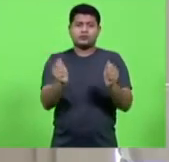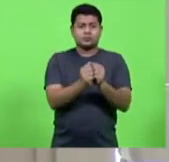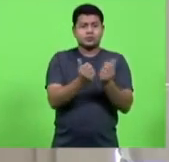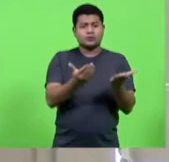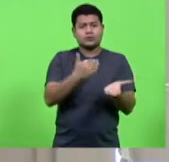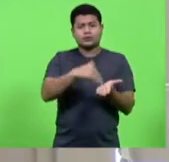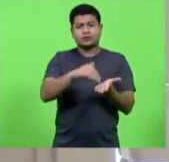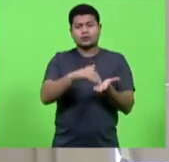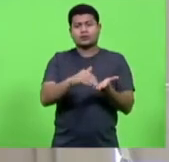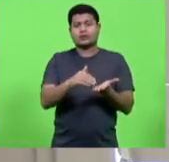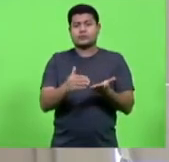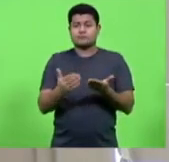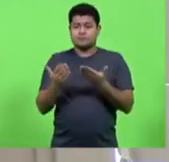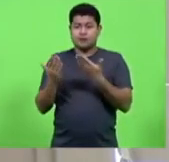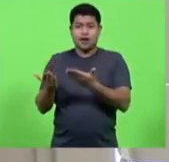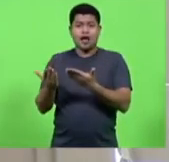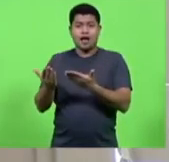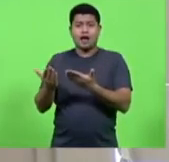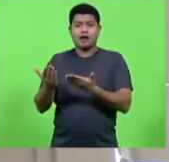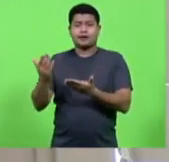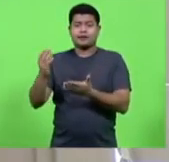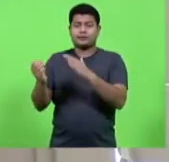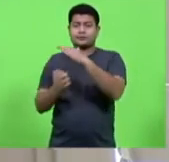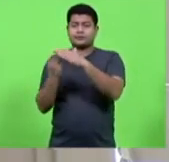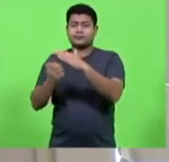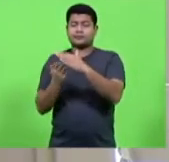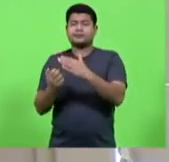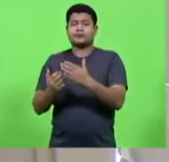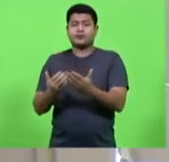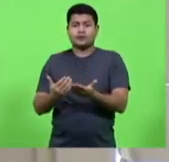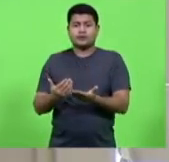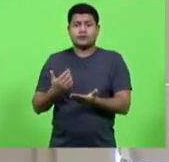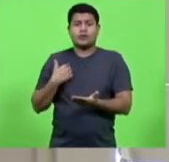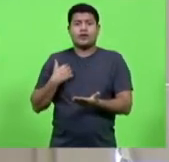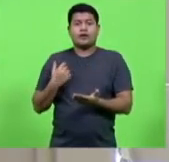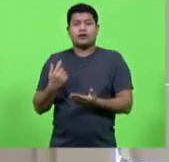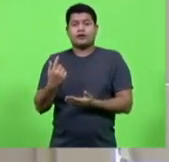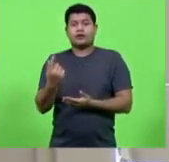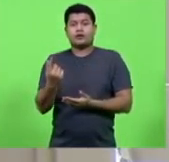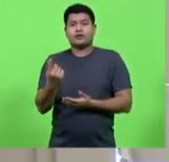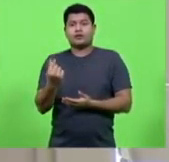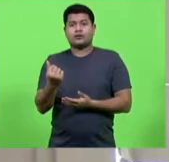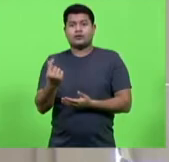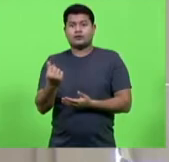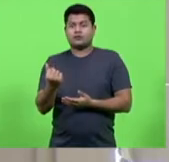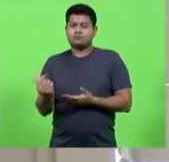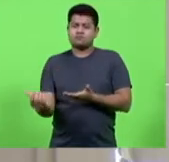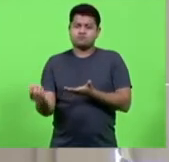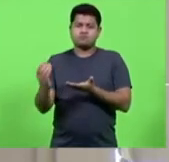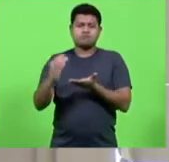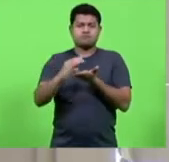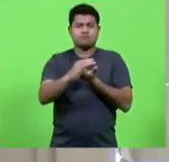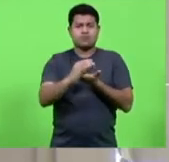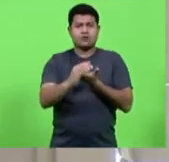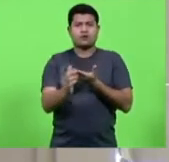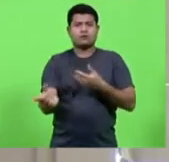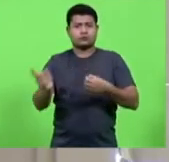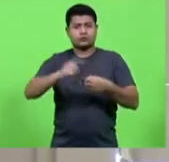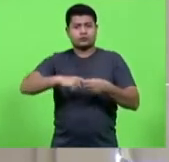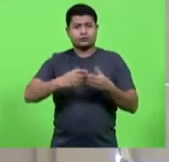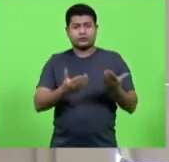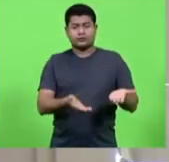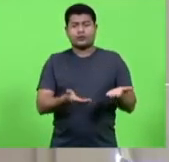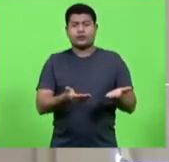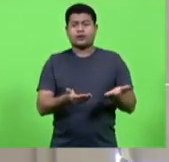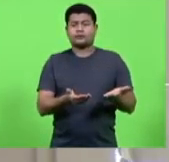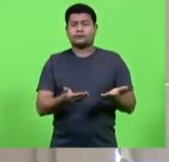acordo onde a empresa vai fazer a devolução gradual dos recursos que foram pagos a mais,